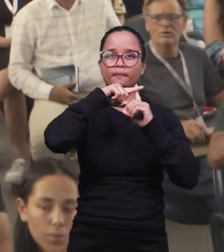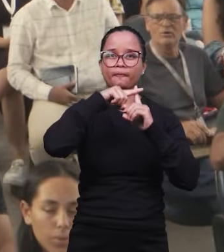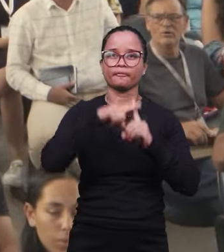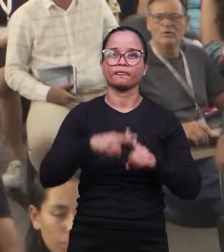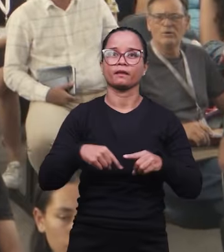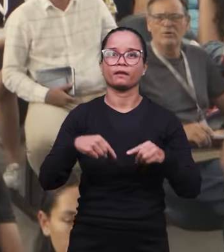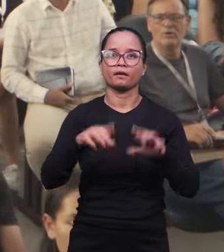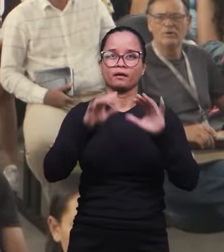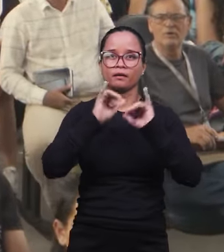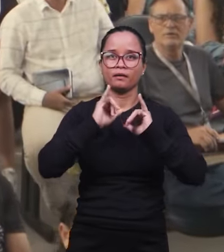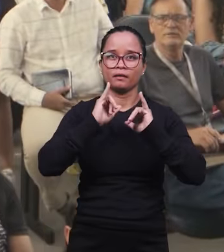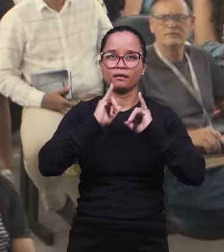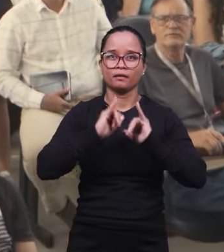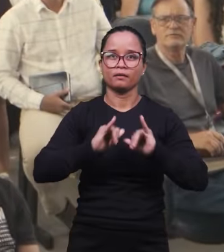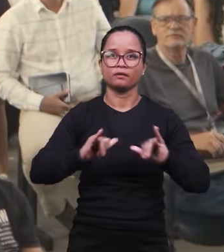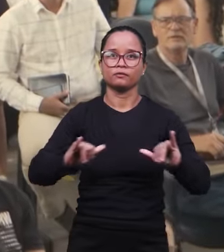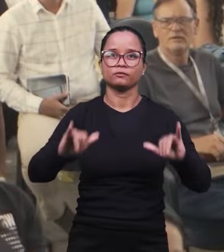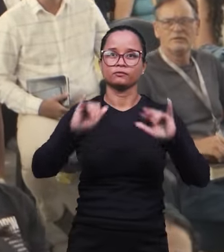cruz,